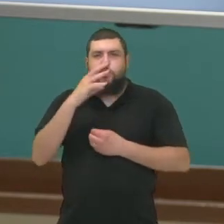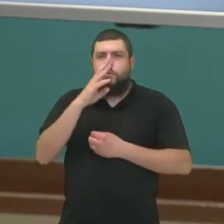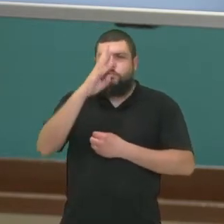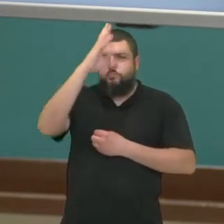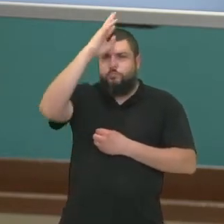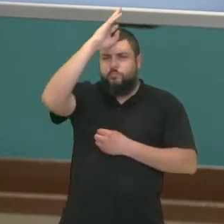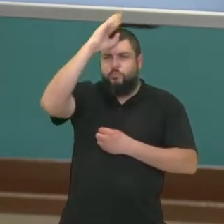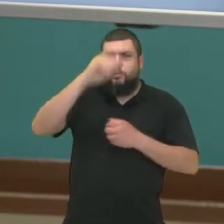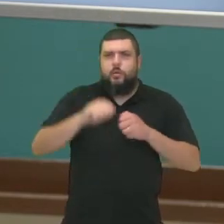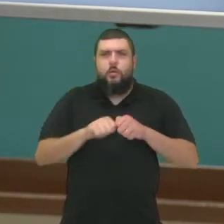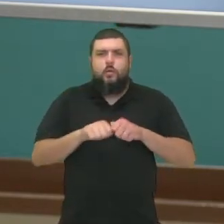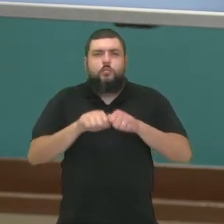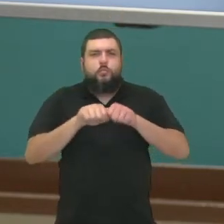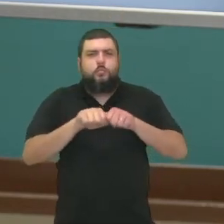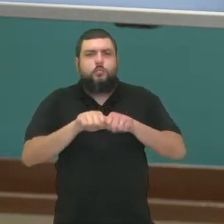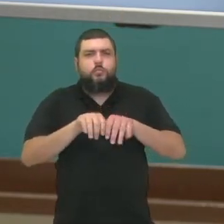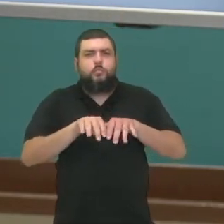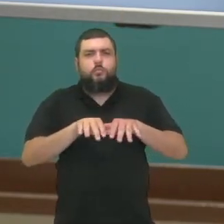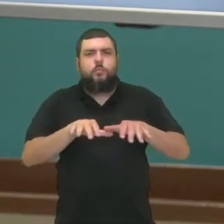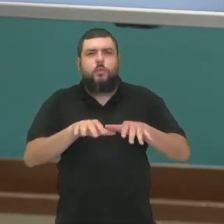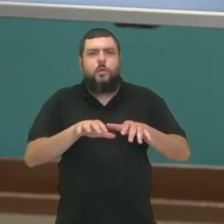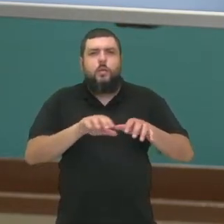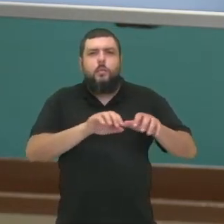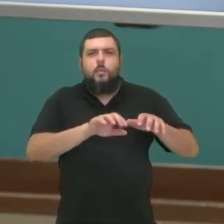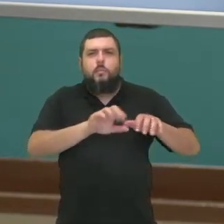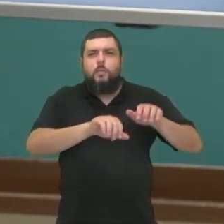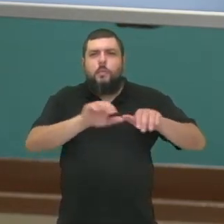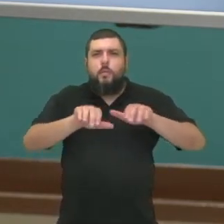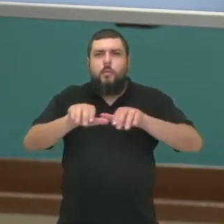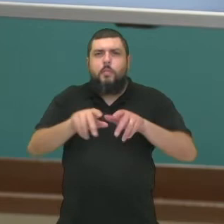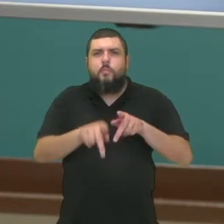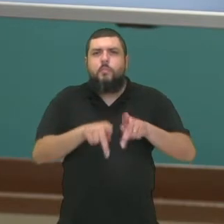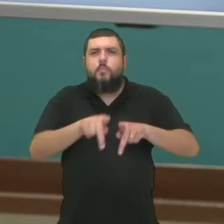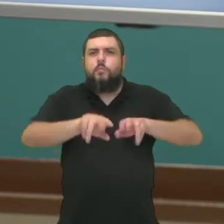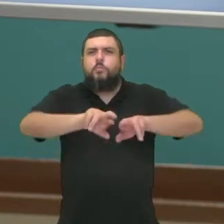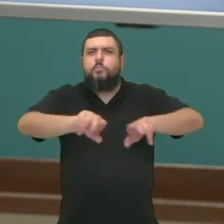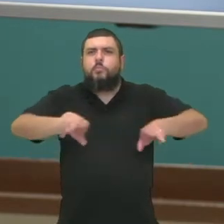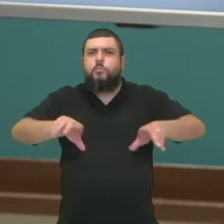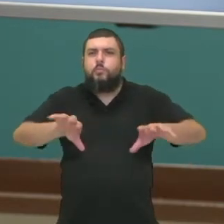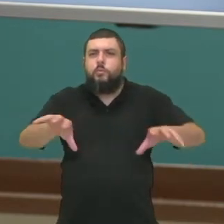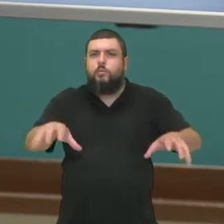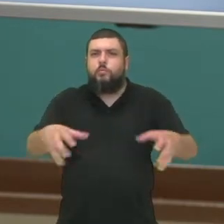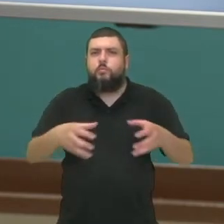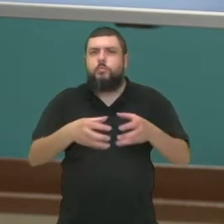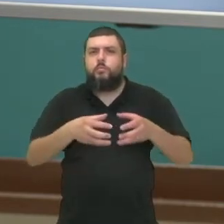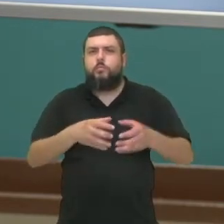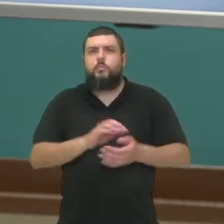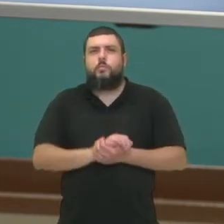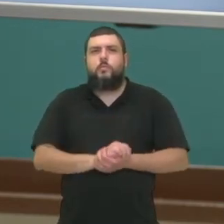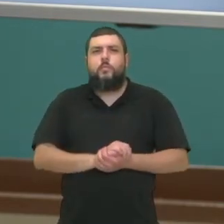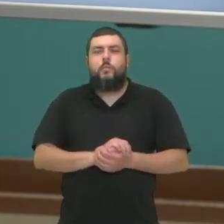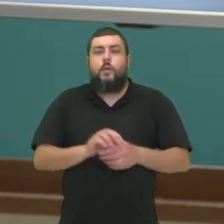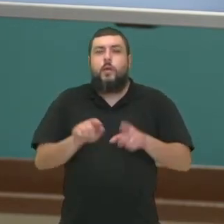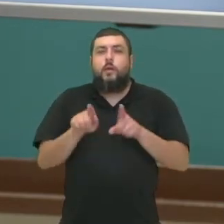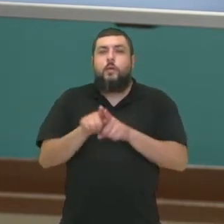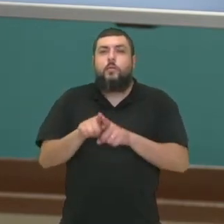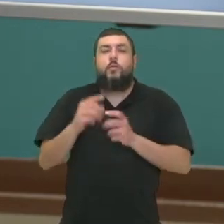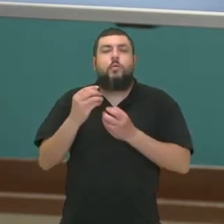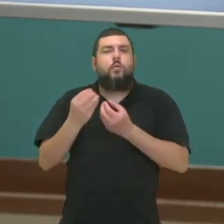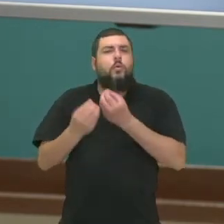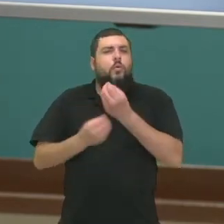cosmopolitas, isto é, passaram a reunir indivíduos de diferentes povos e culturas. Compreender como a escravidão